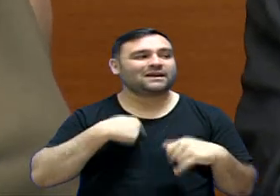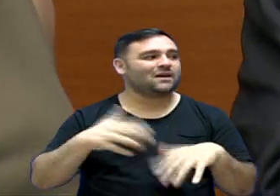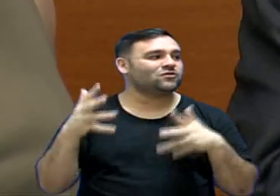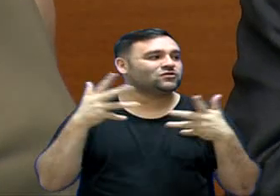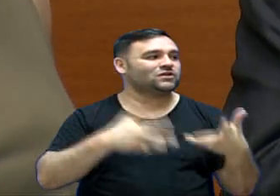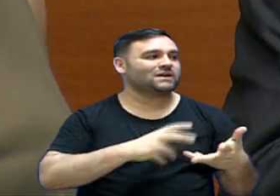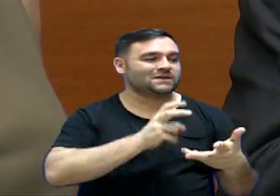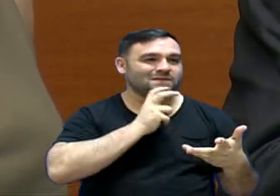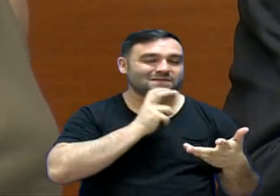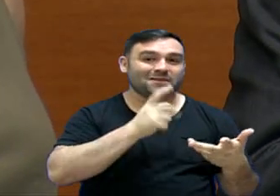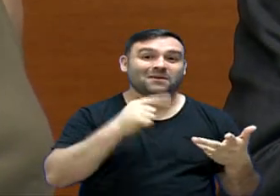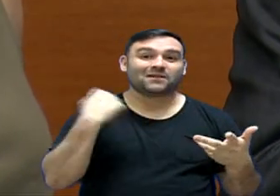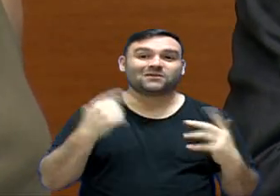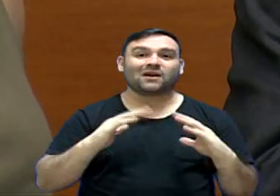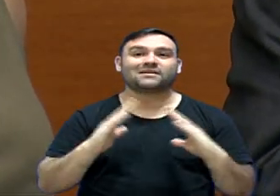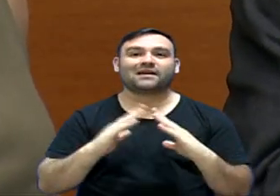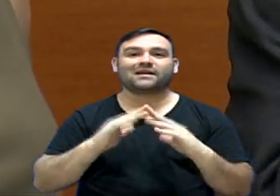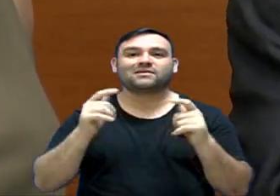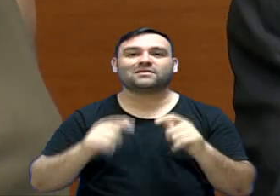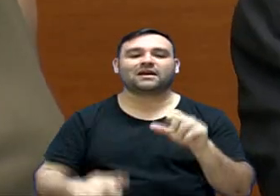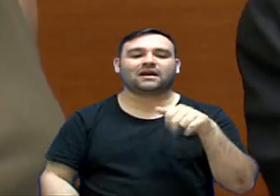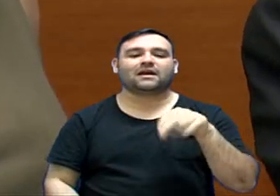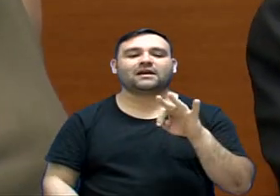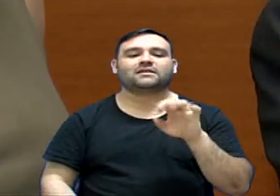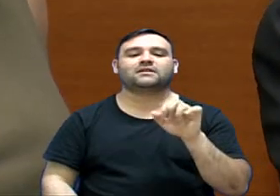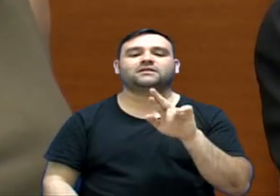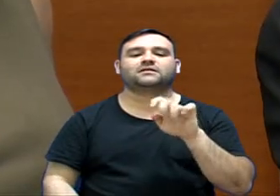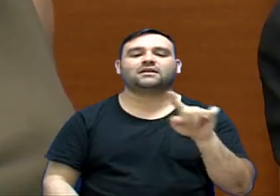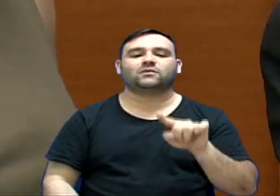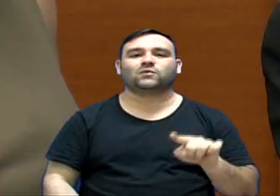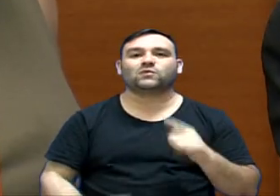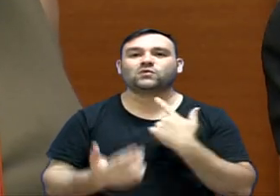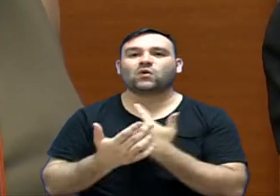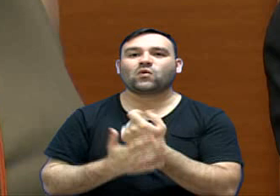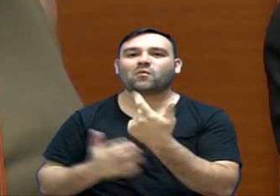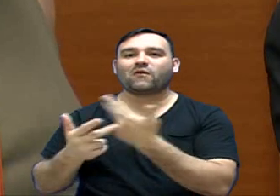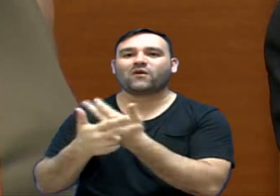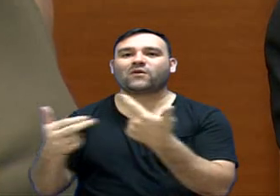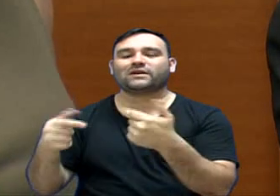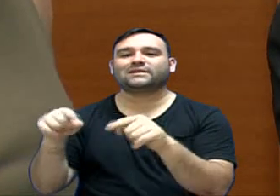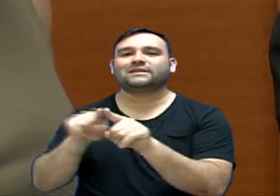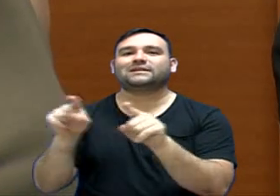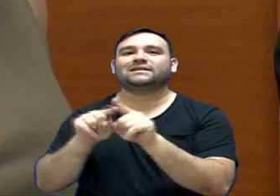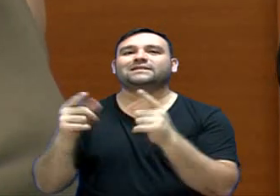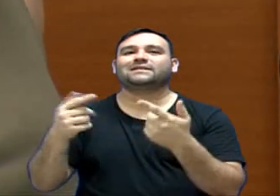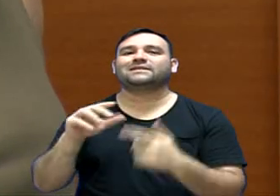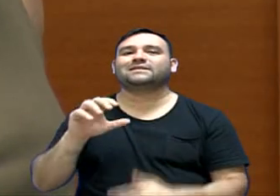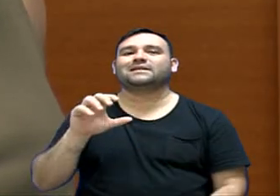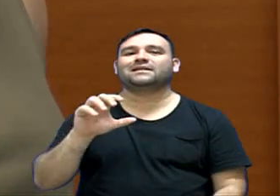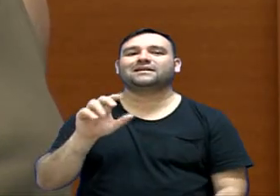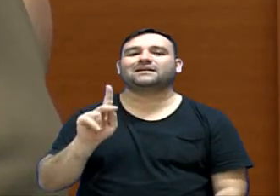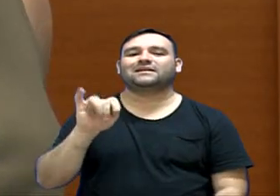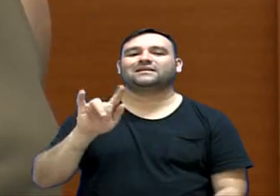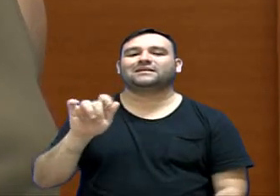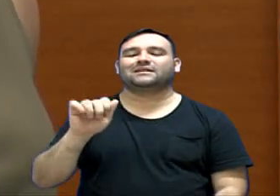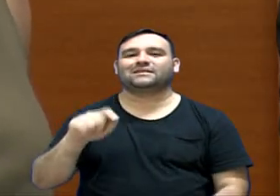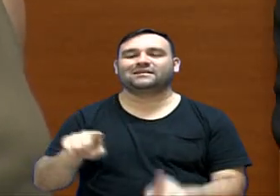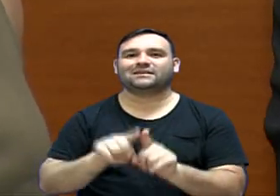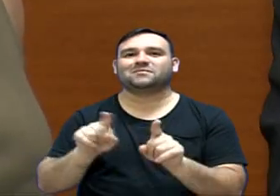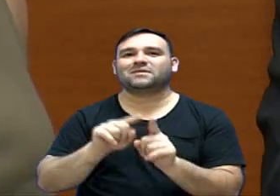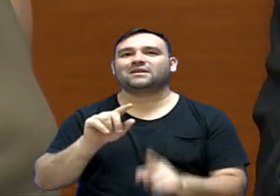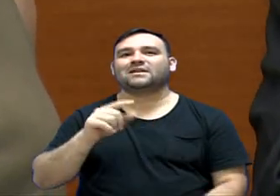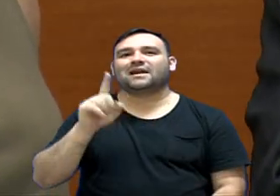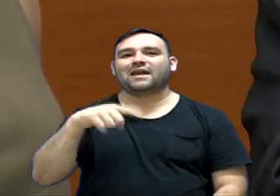paraquedas, a gente morava na Santa Cruz, fazia a compra na barraca dos King, até hoje existe lá, que é do